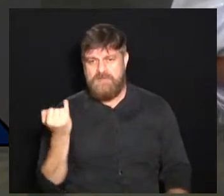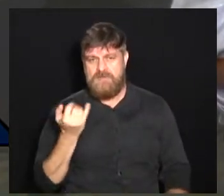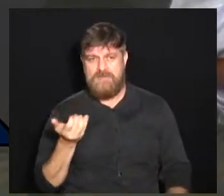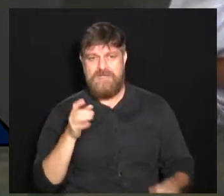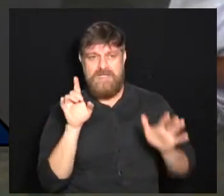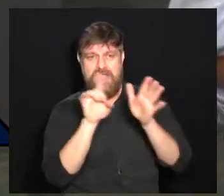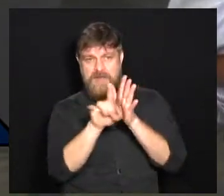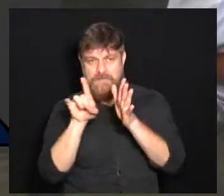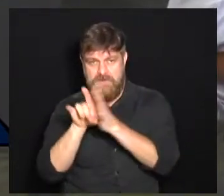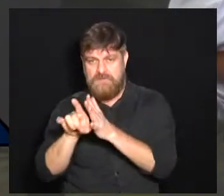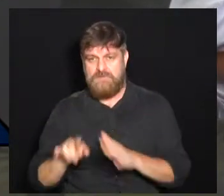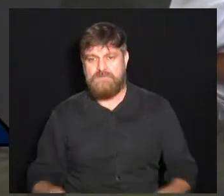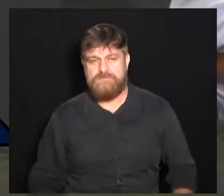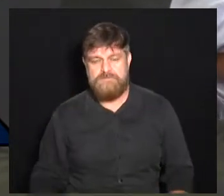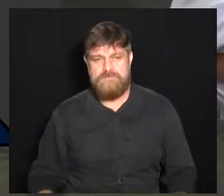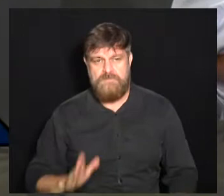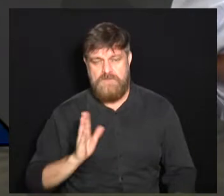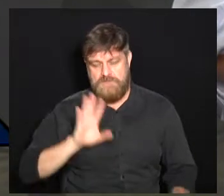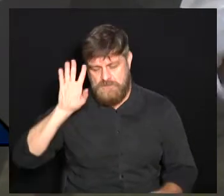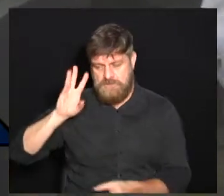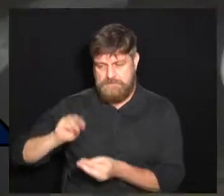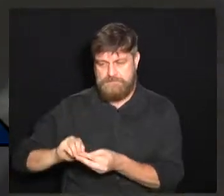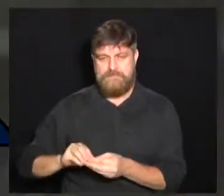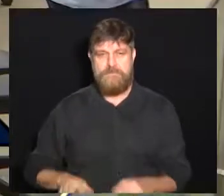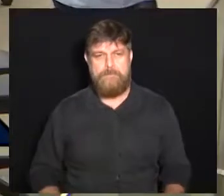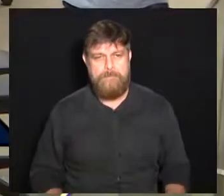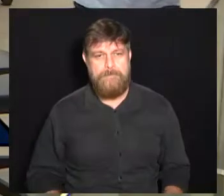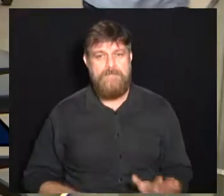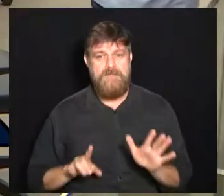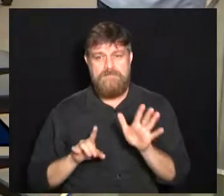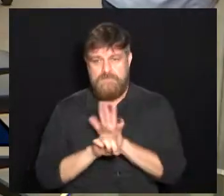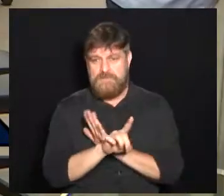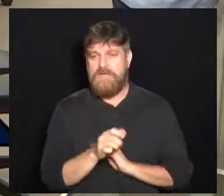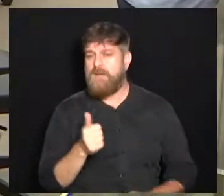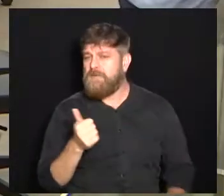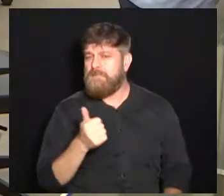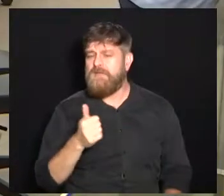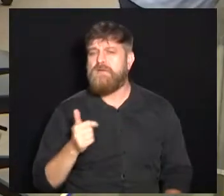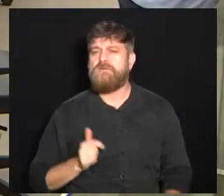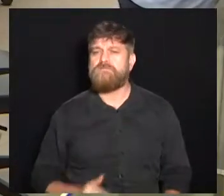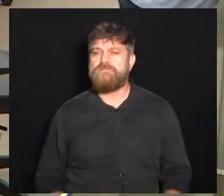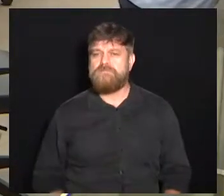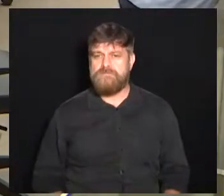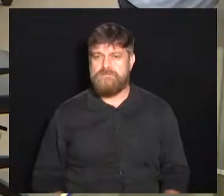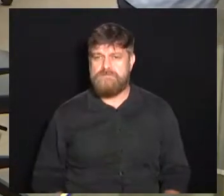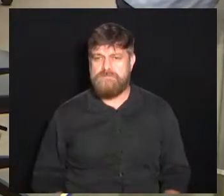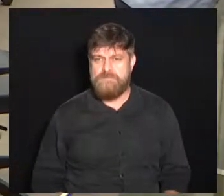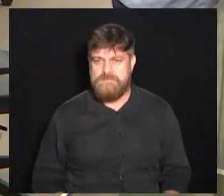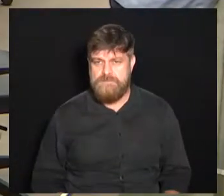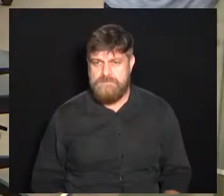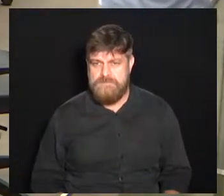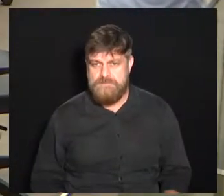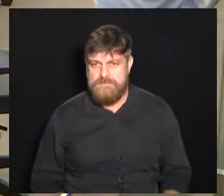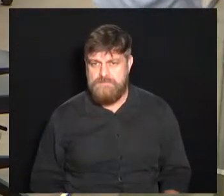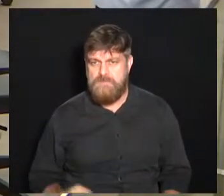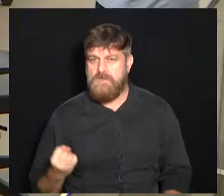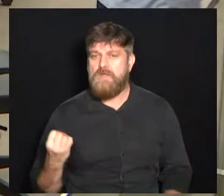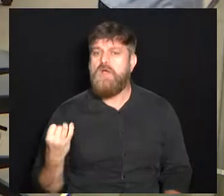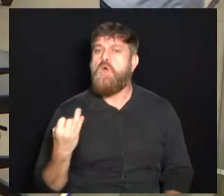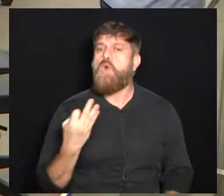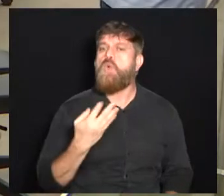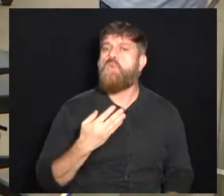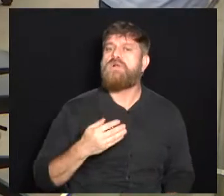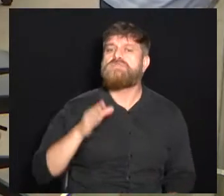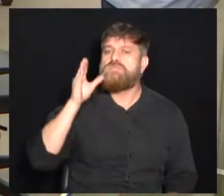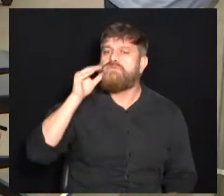coisas, bem rapidinho, já termino o meu tempo. A primeira, quantos são os funcionários aqui?